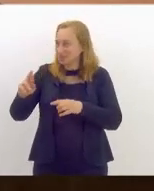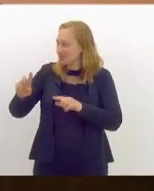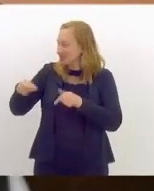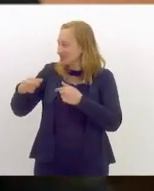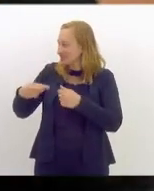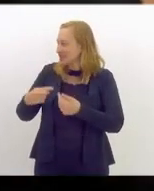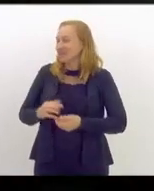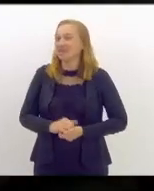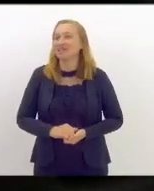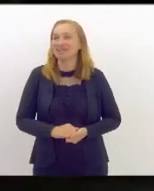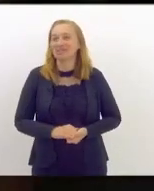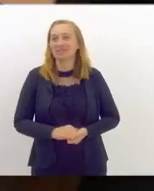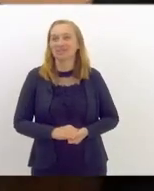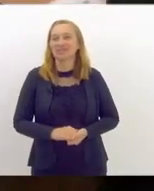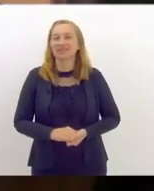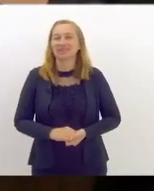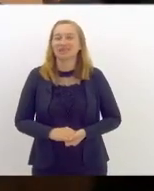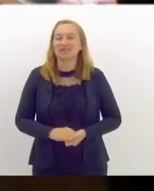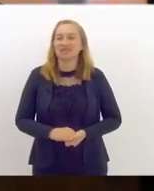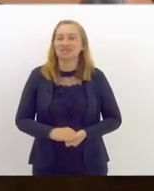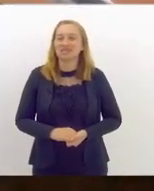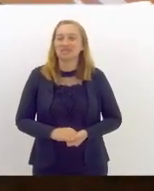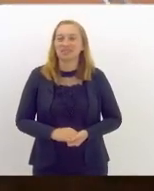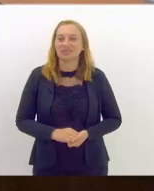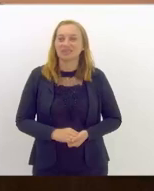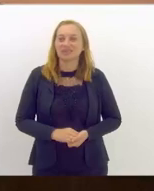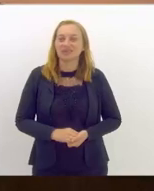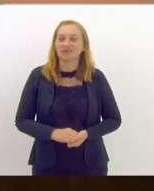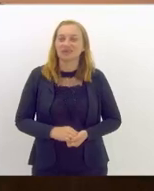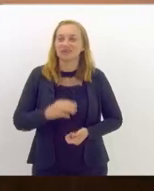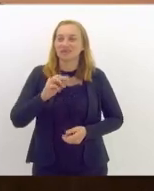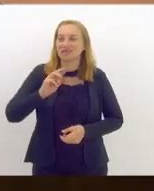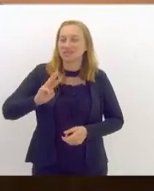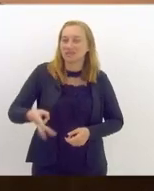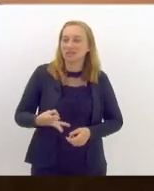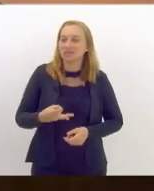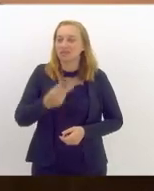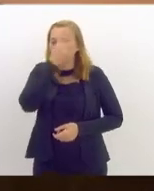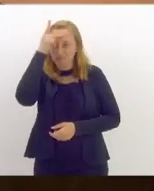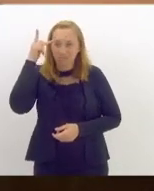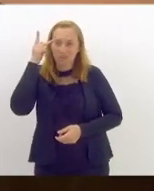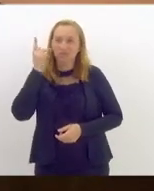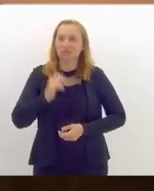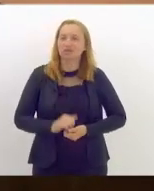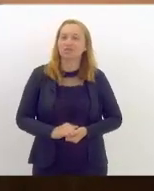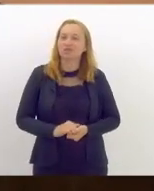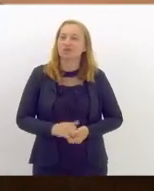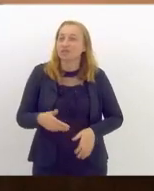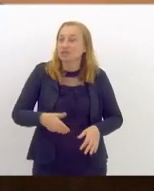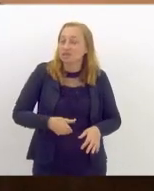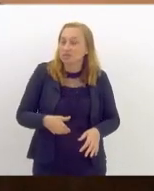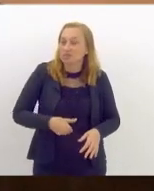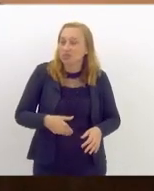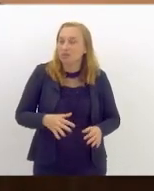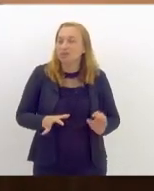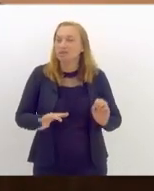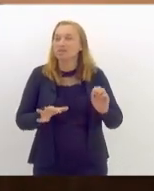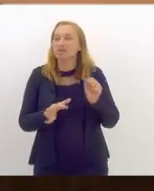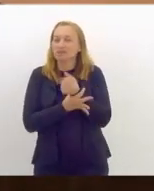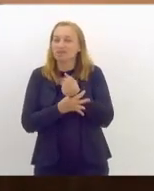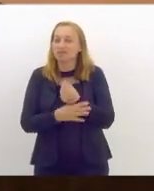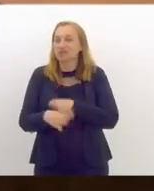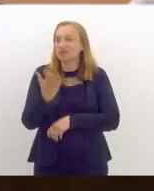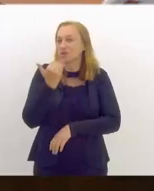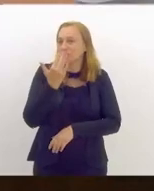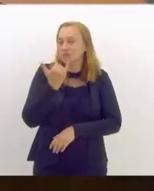no momento gravíssimo né O Rio de Janeiro tem mais de 3 milhões de pessoas em situação de fome ou de segurança alimentar e